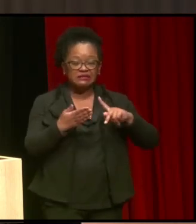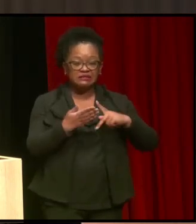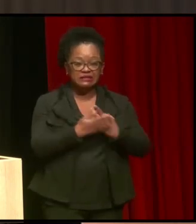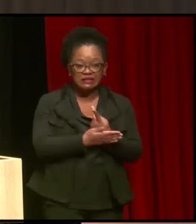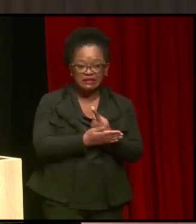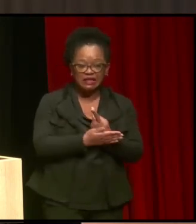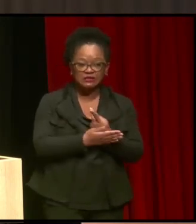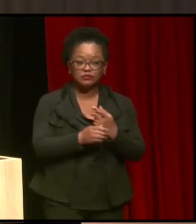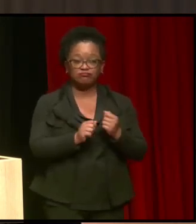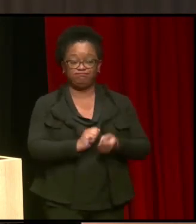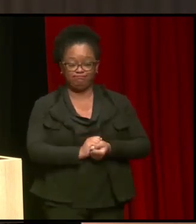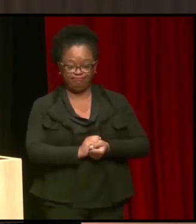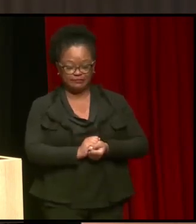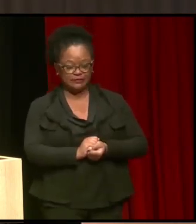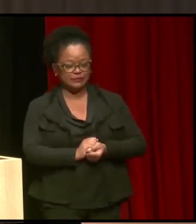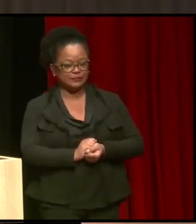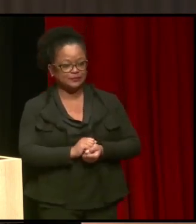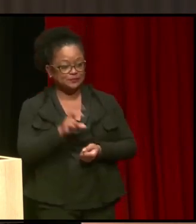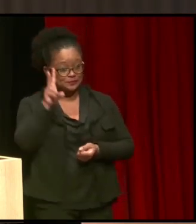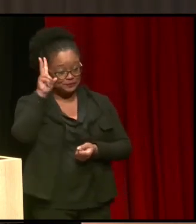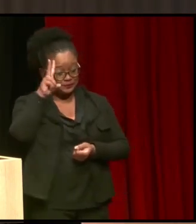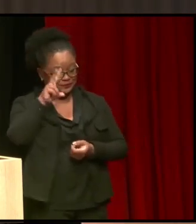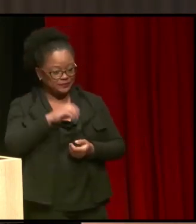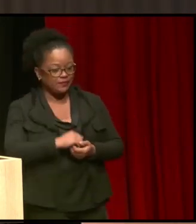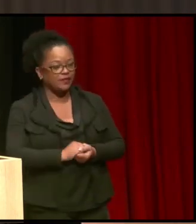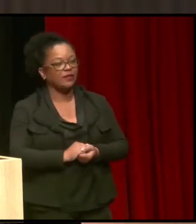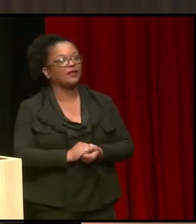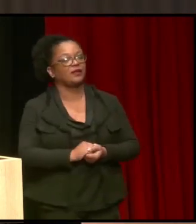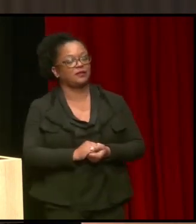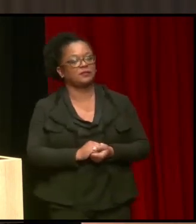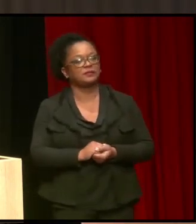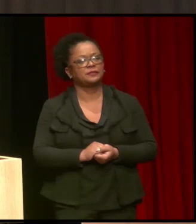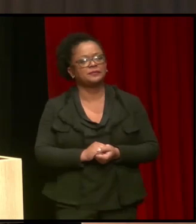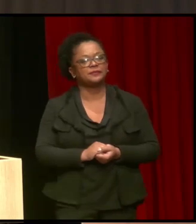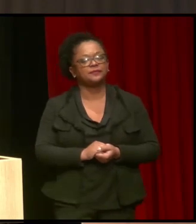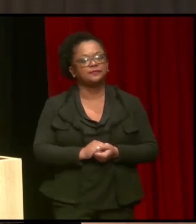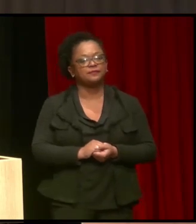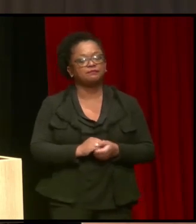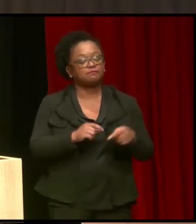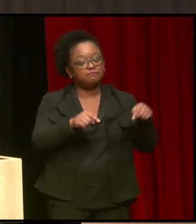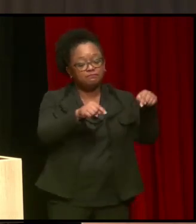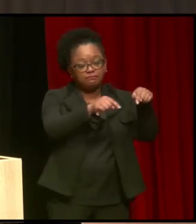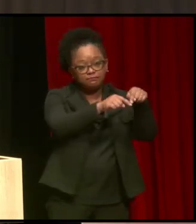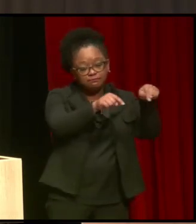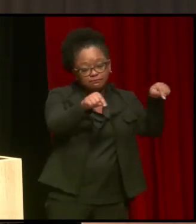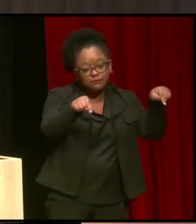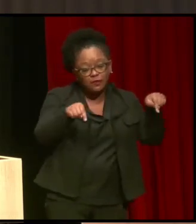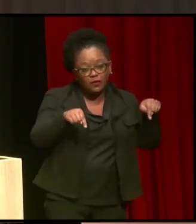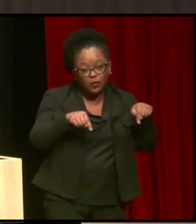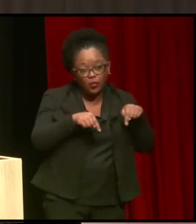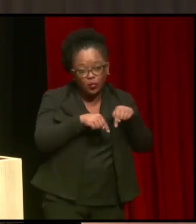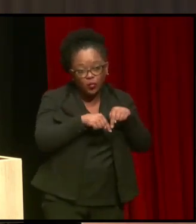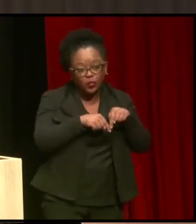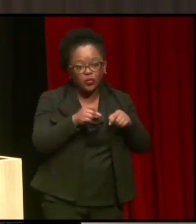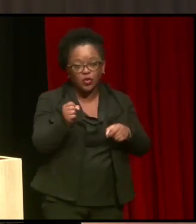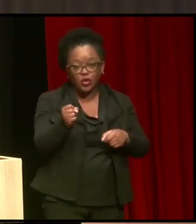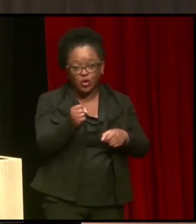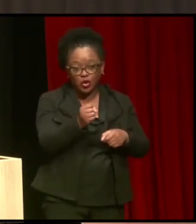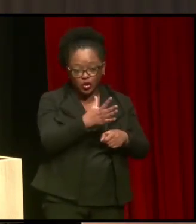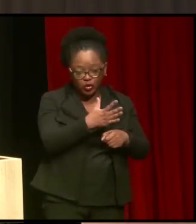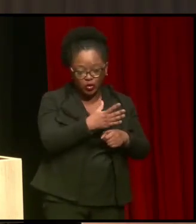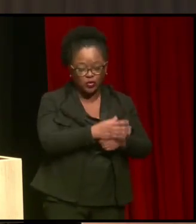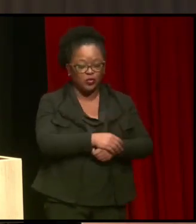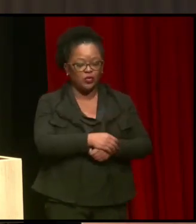Fizeram um loteamento novo, é uma história que conto, e dividiram o trabalho em